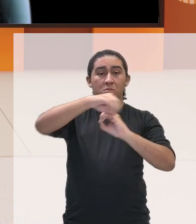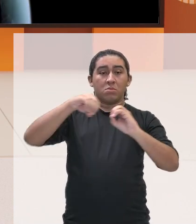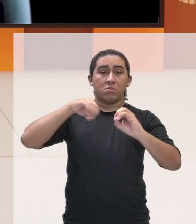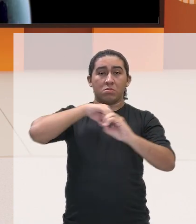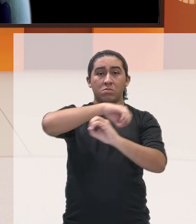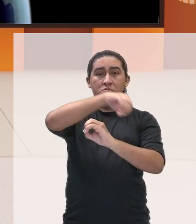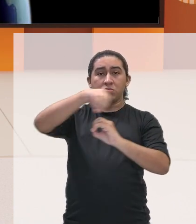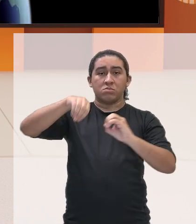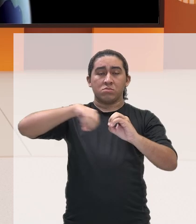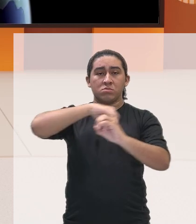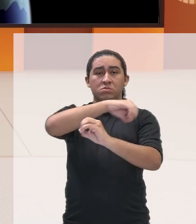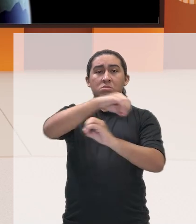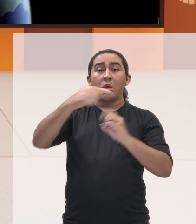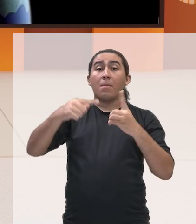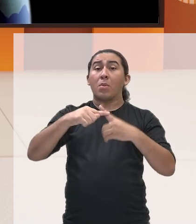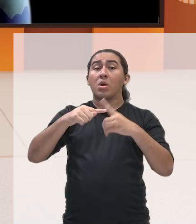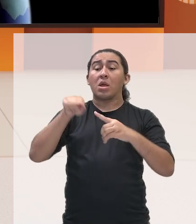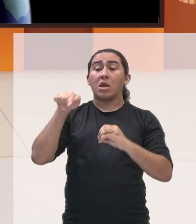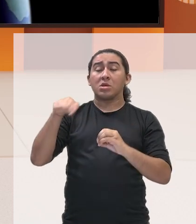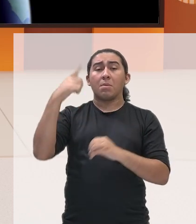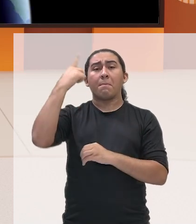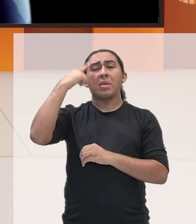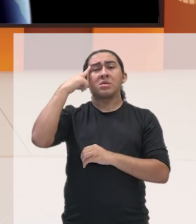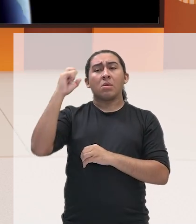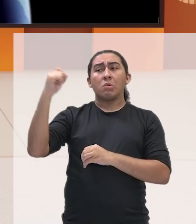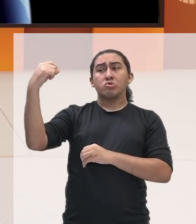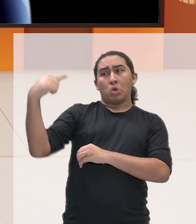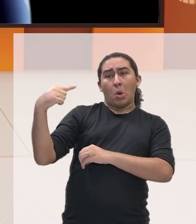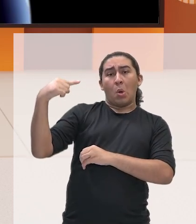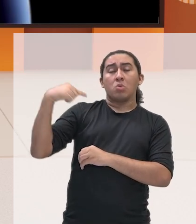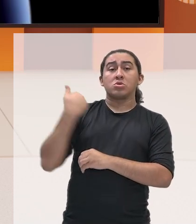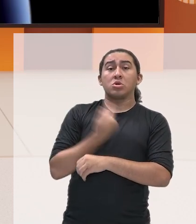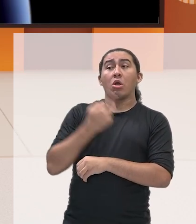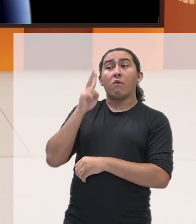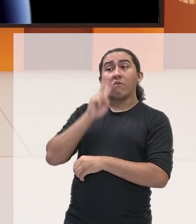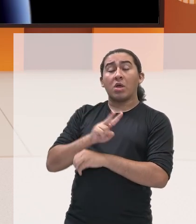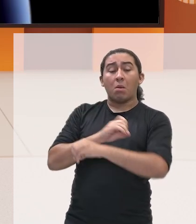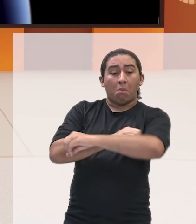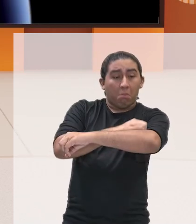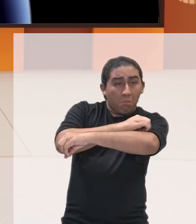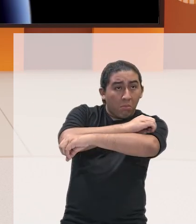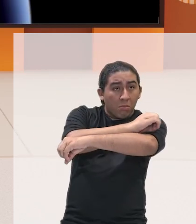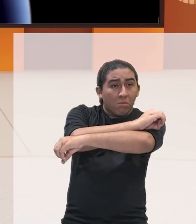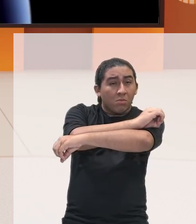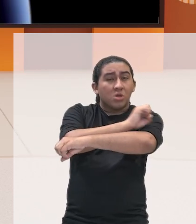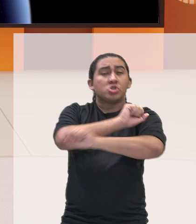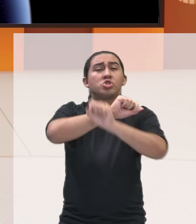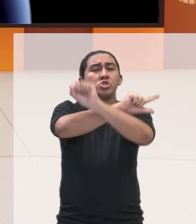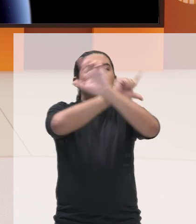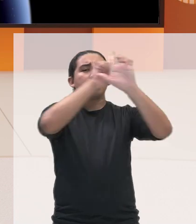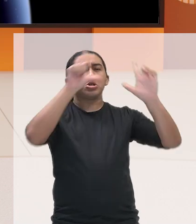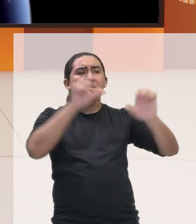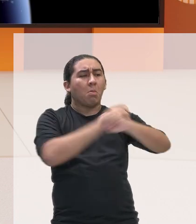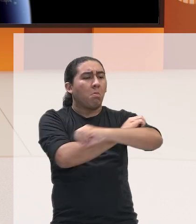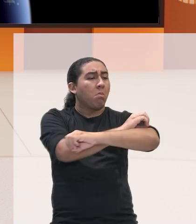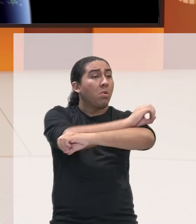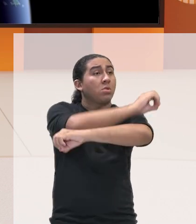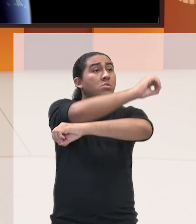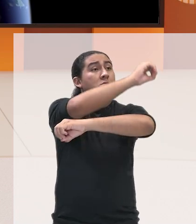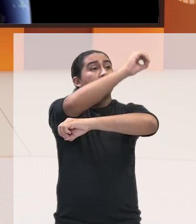quê? Porque eles achavam que, como a gente vê o Sol nascer de manhã, né, no leste e se